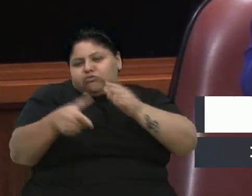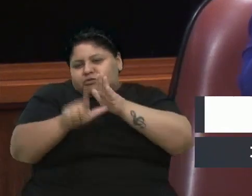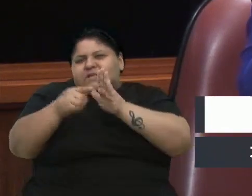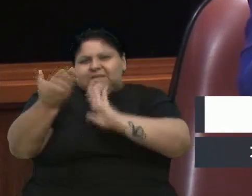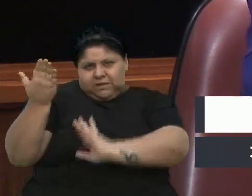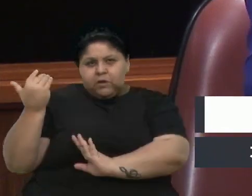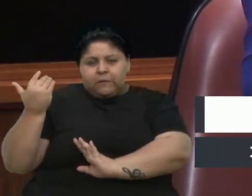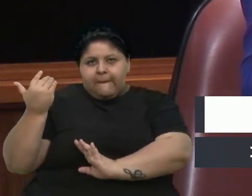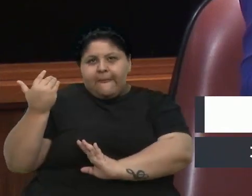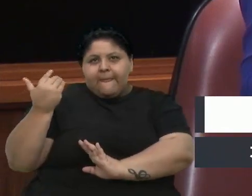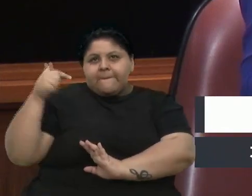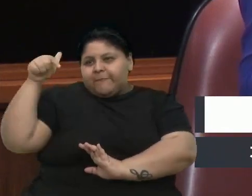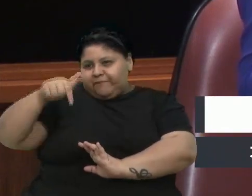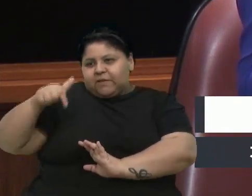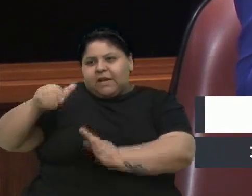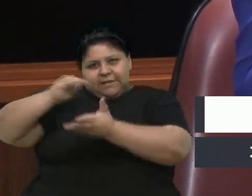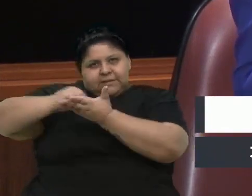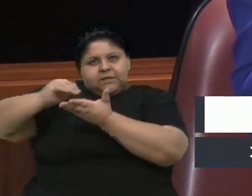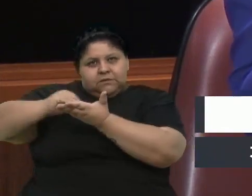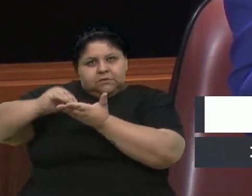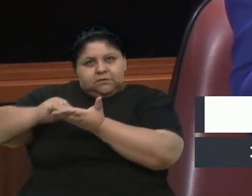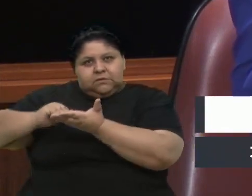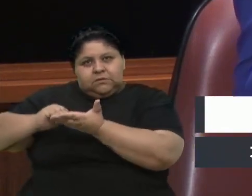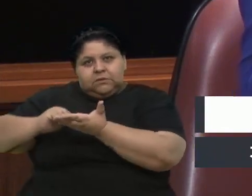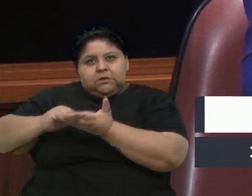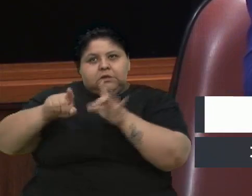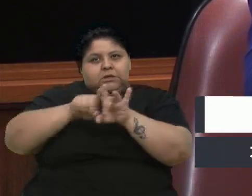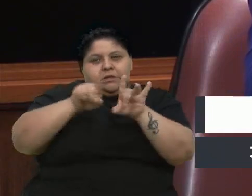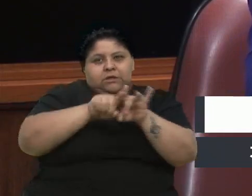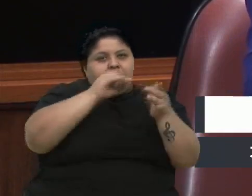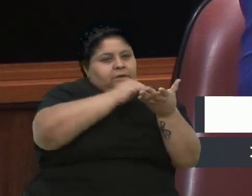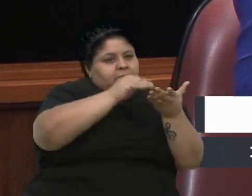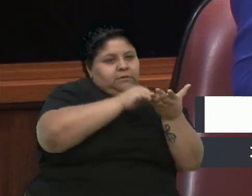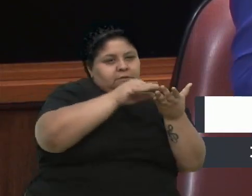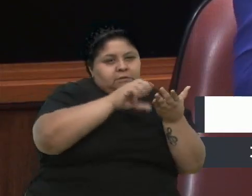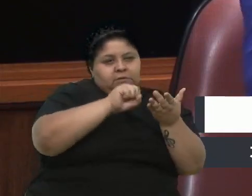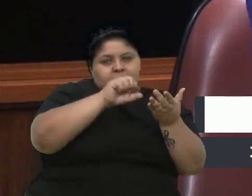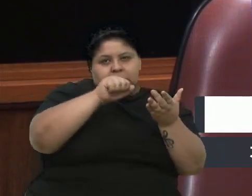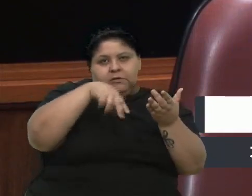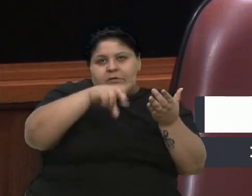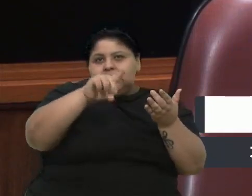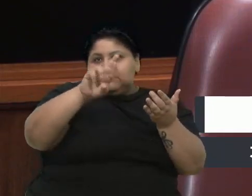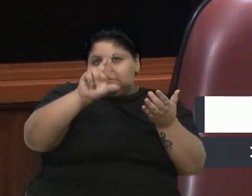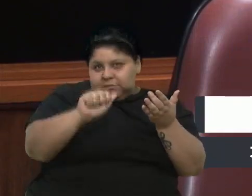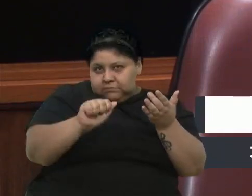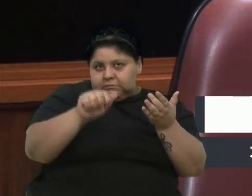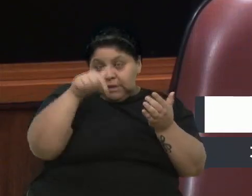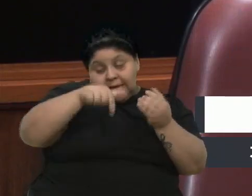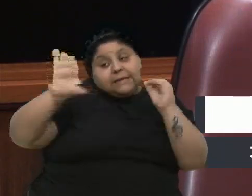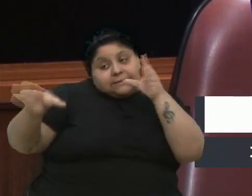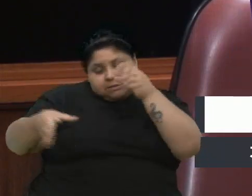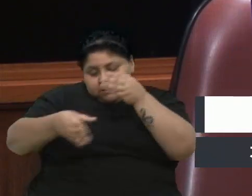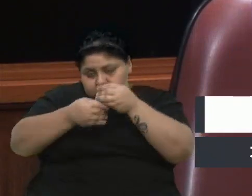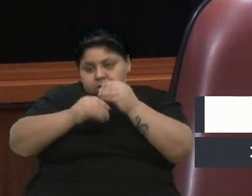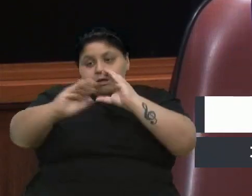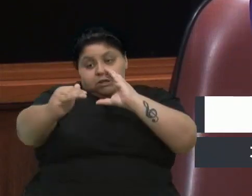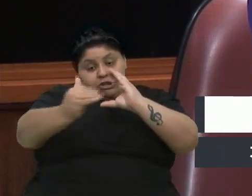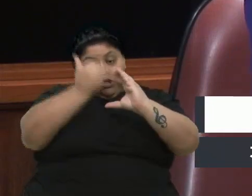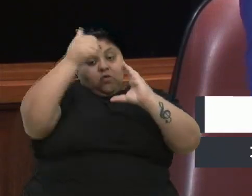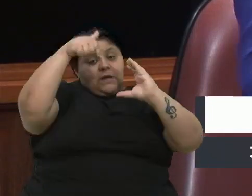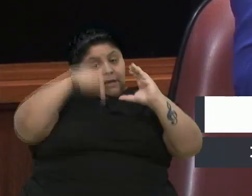anteriores a esse secretário, à secretária Sandra Negrini, inclusive. Esta emenda veio para